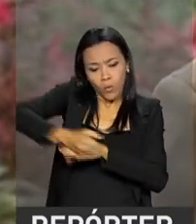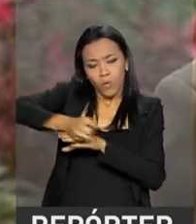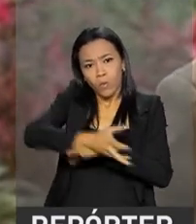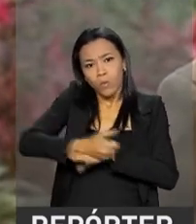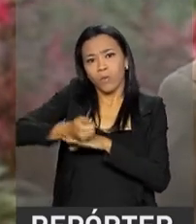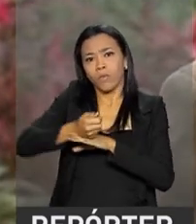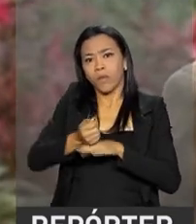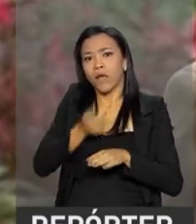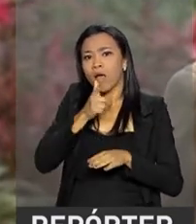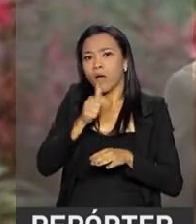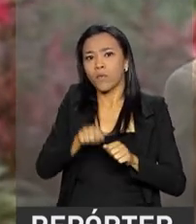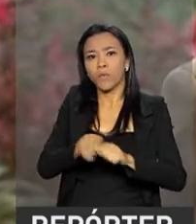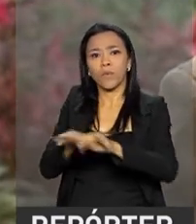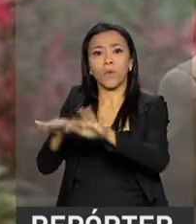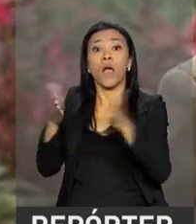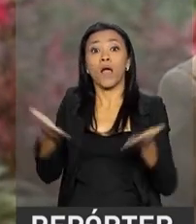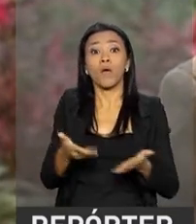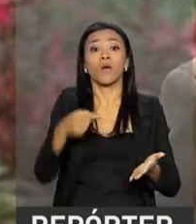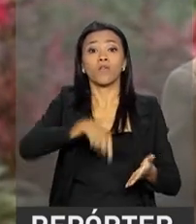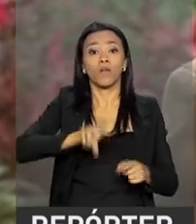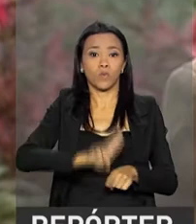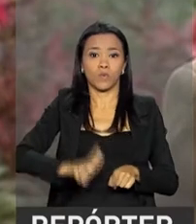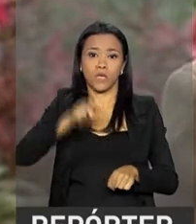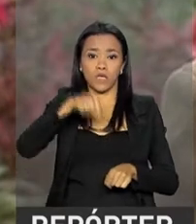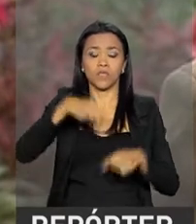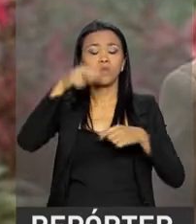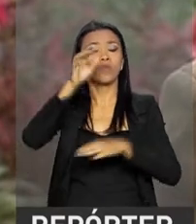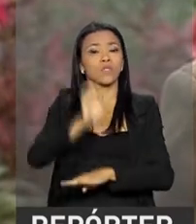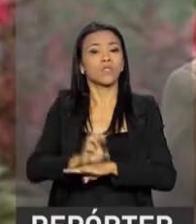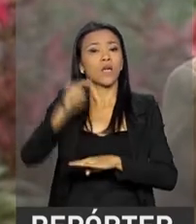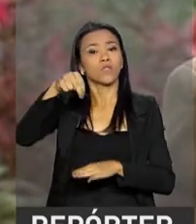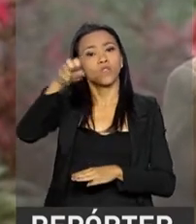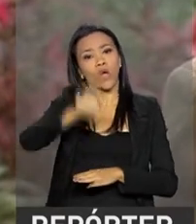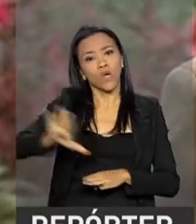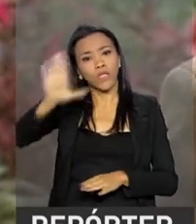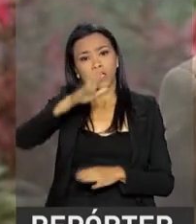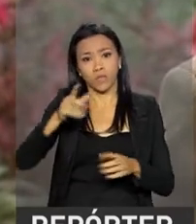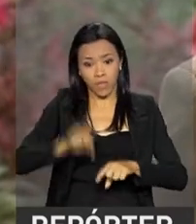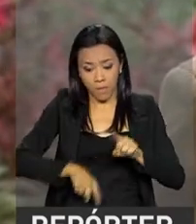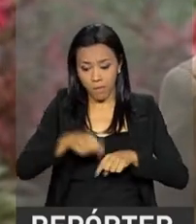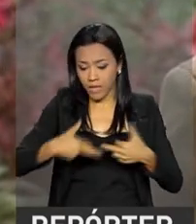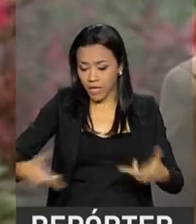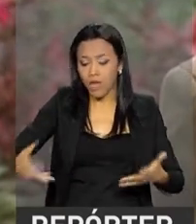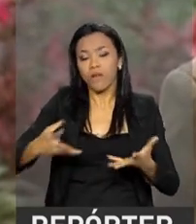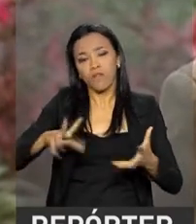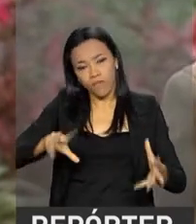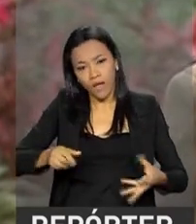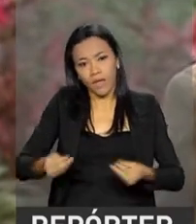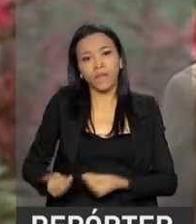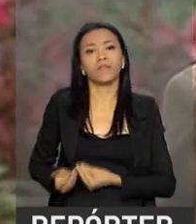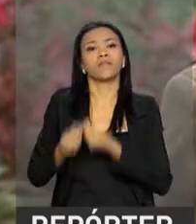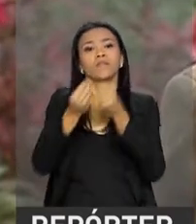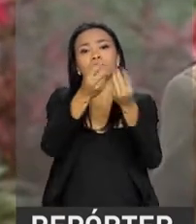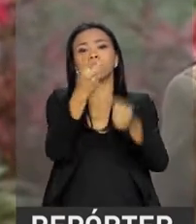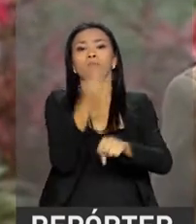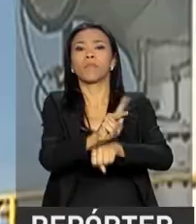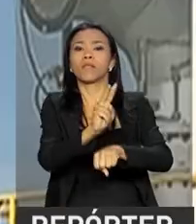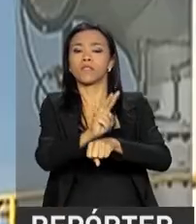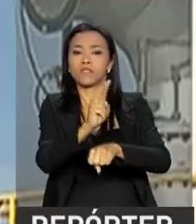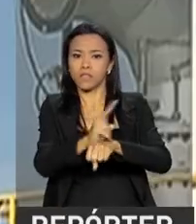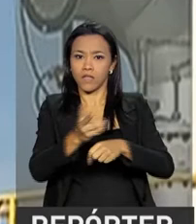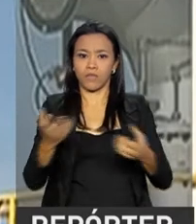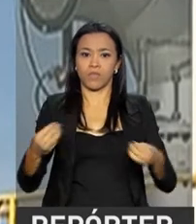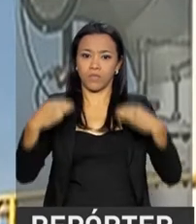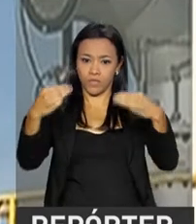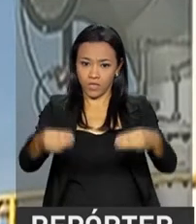trabalho em estados do nordeste porque o governo paulista cede os equipamentos ao ministério da integração nacional